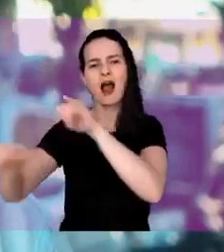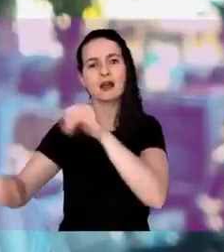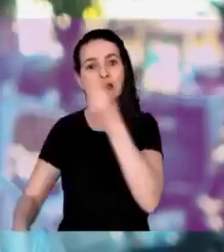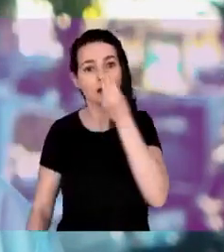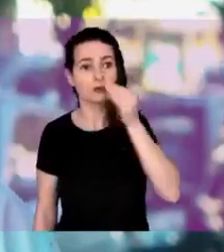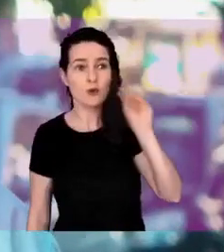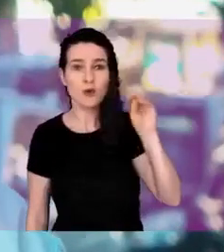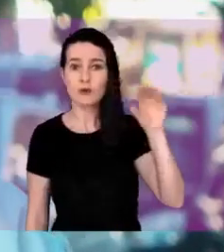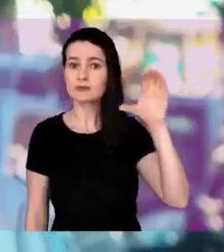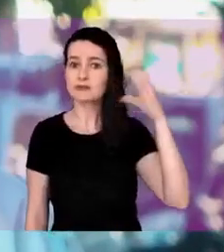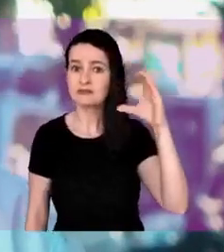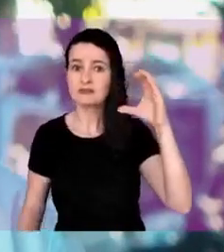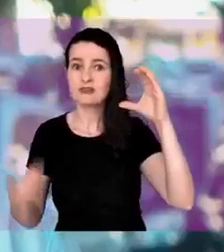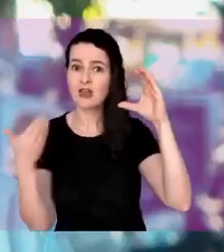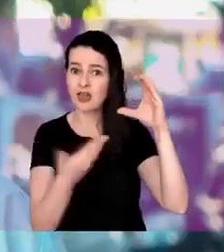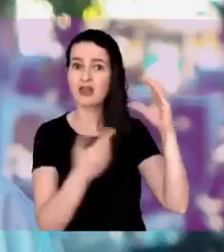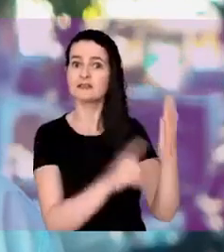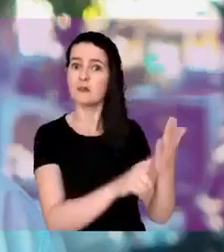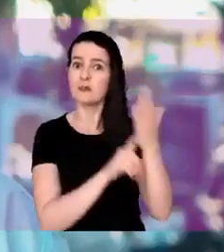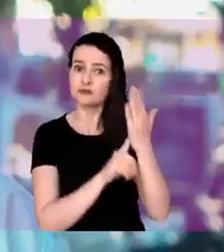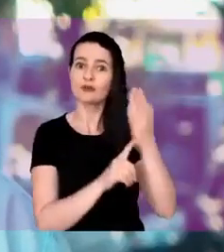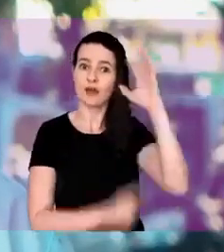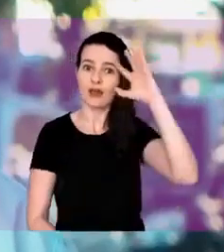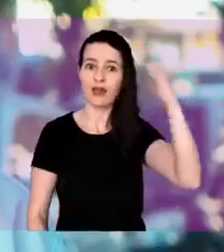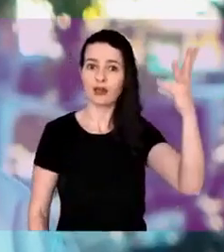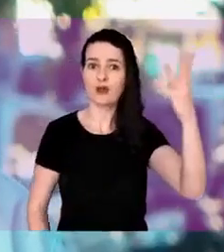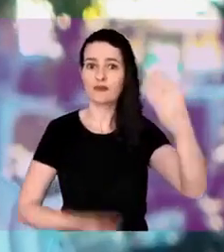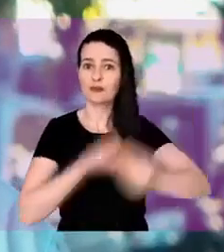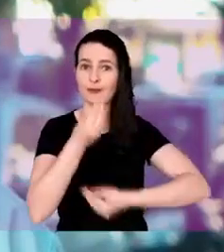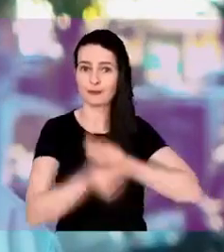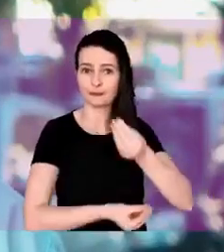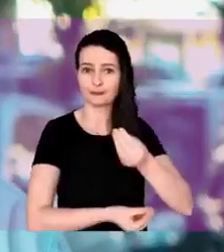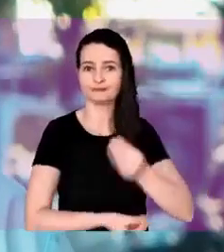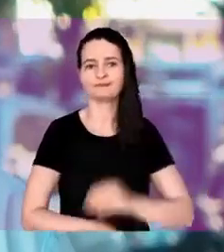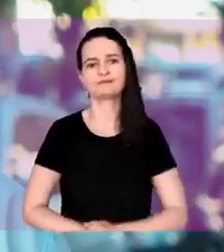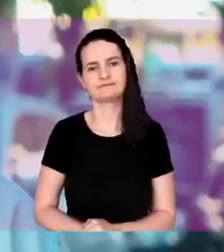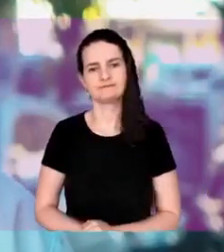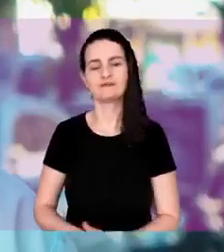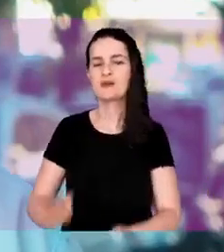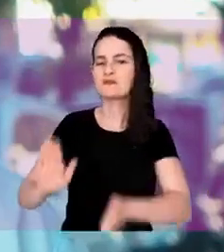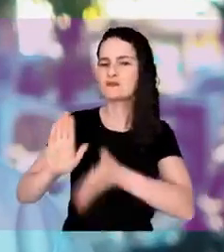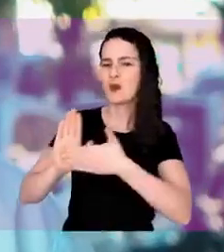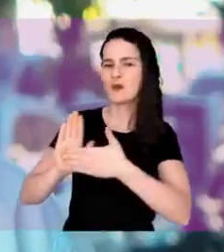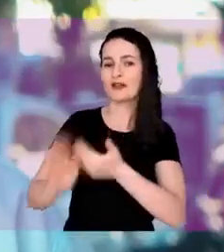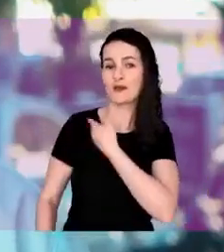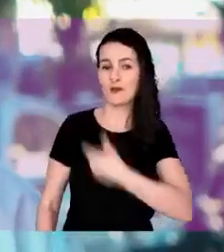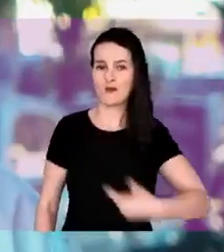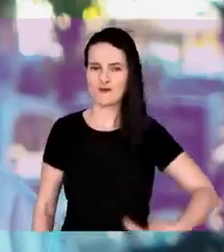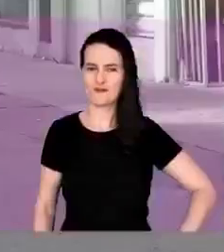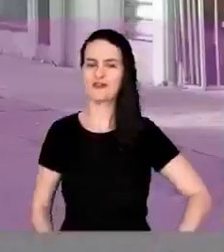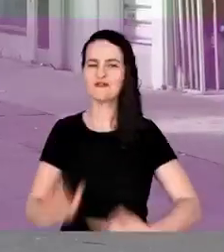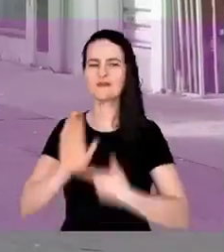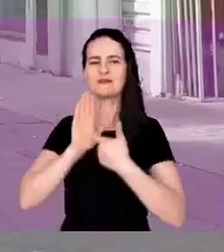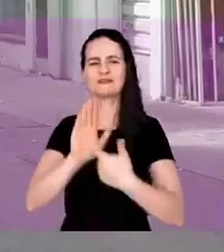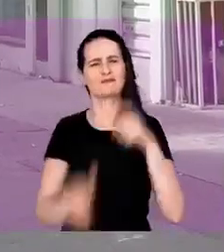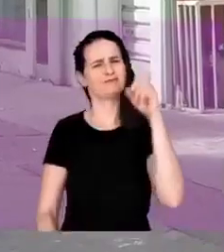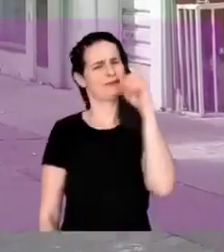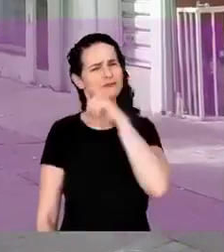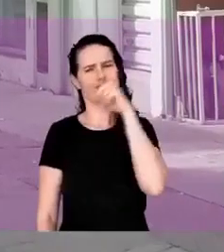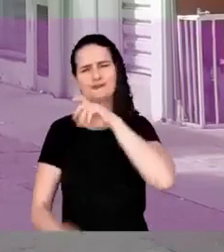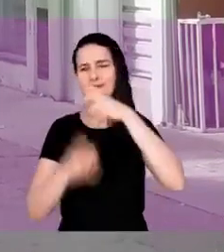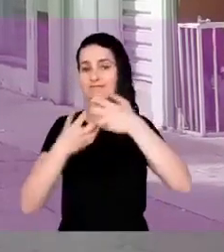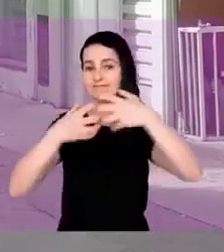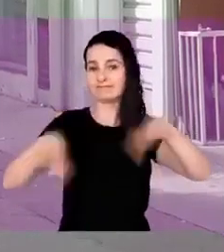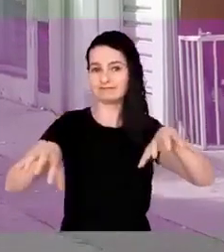preferiu dizer amém aos marqueteiros e desconsiderou as orientações da ciência, que até então haviam se mostrado